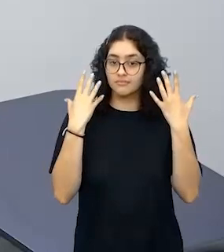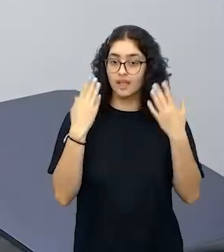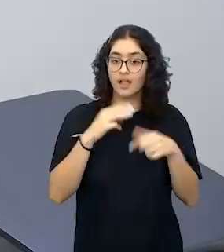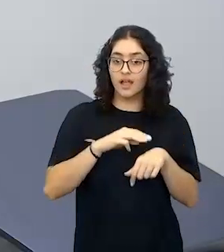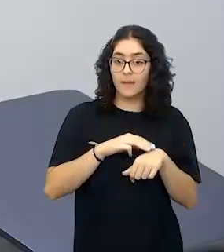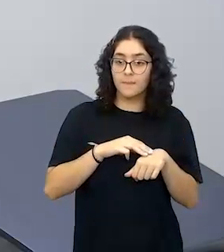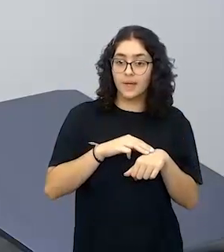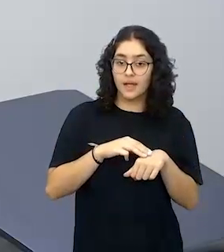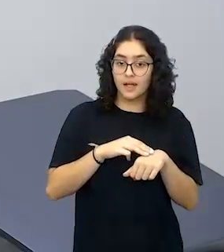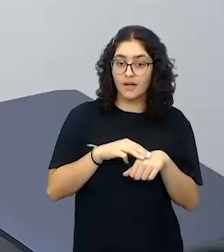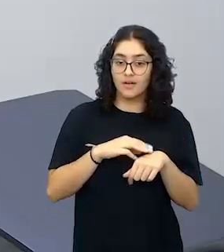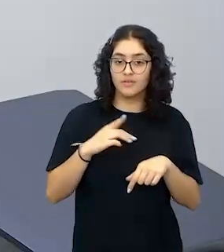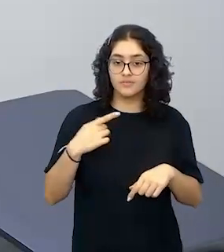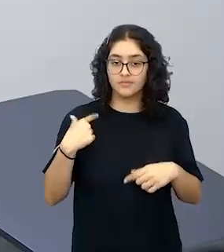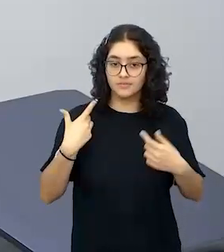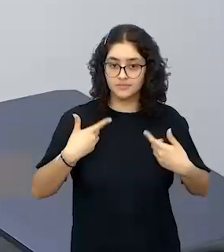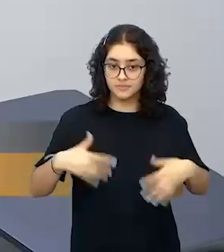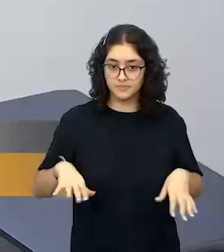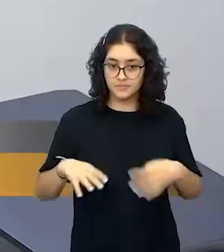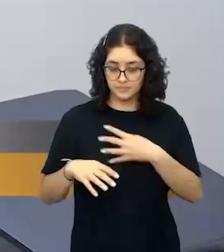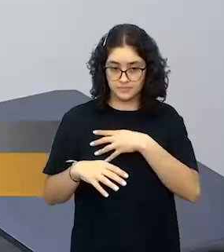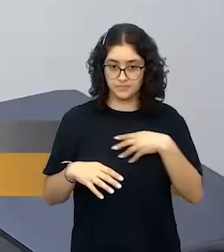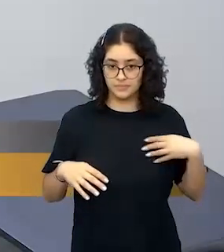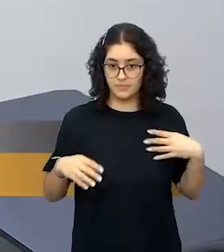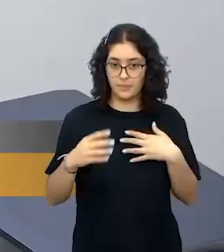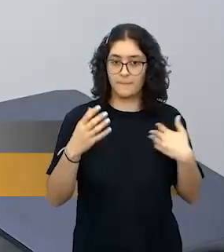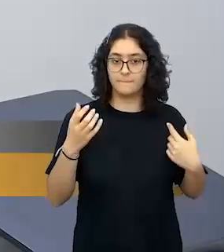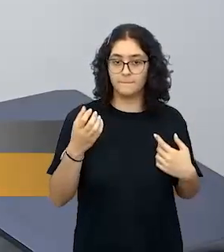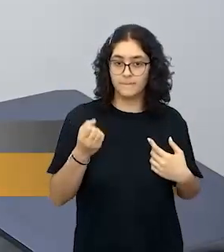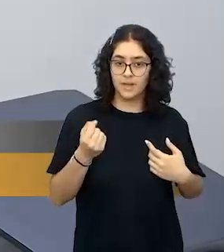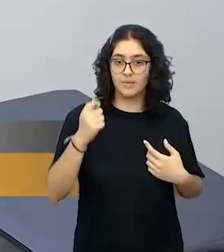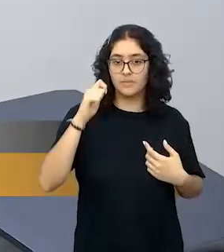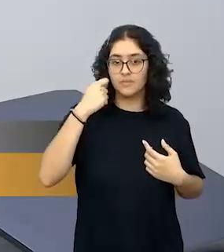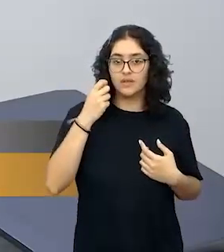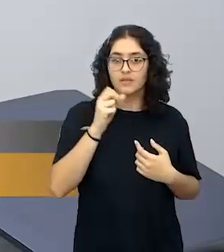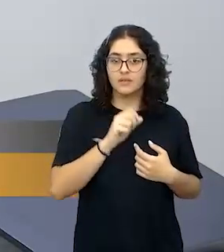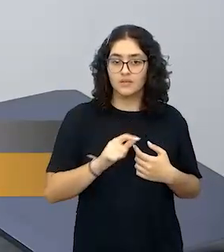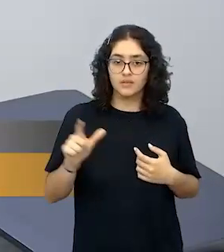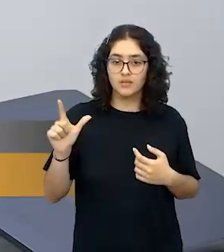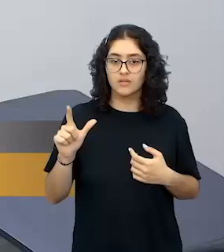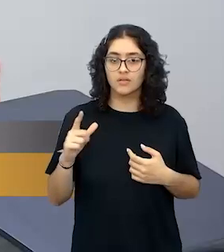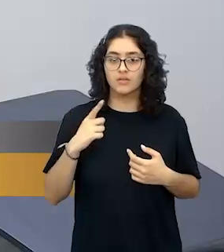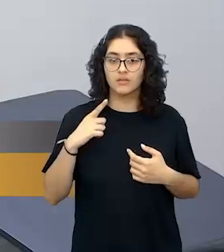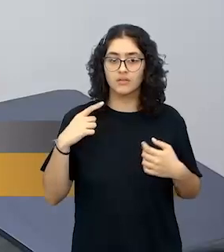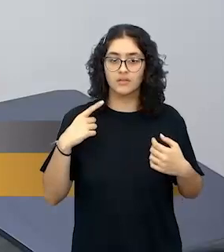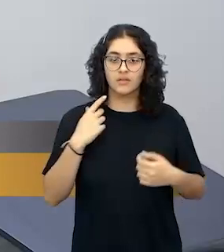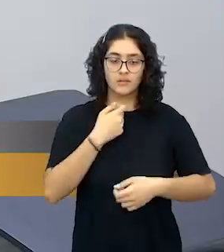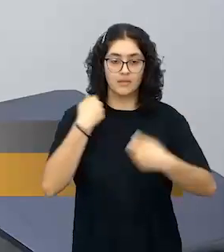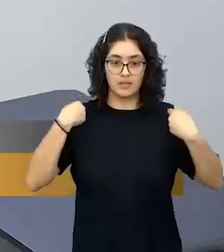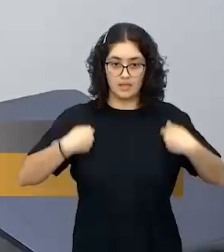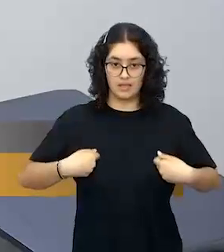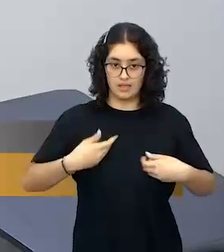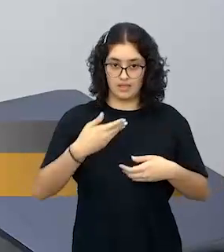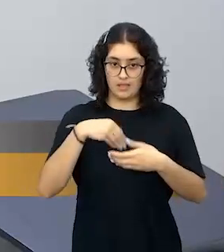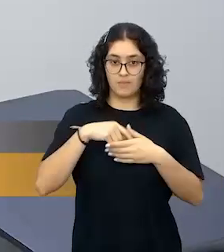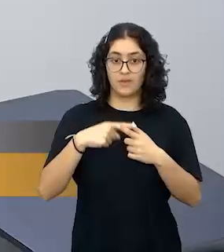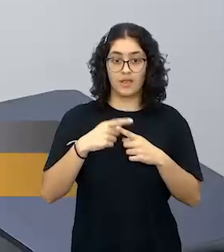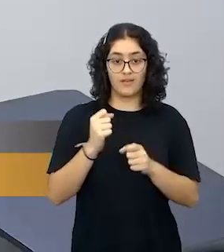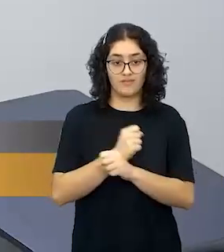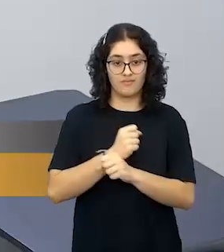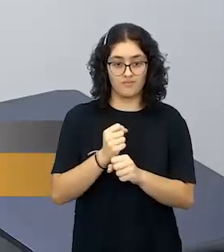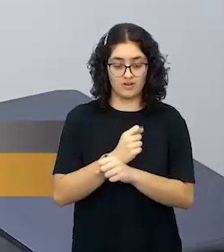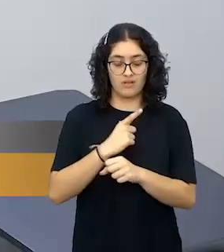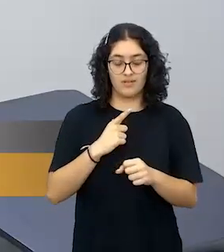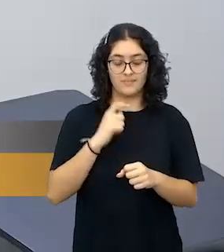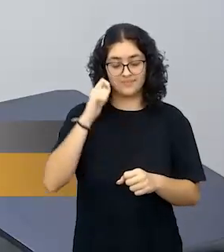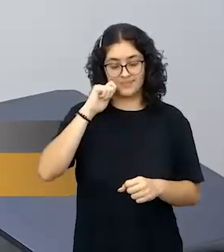usando um vestido listrado de branco, preto e azul, com uma camiseta de manga preta por baixo, porque está frio aqui em São